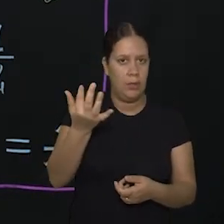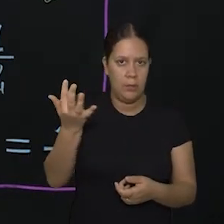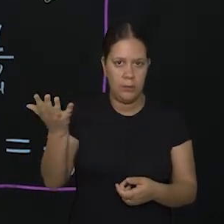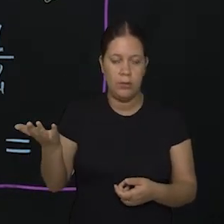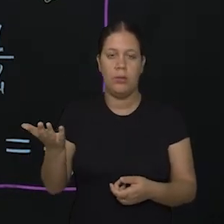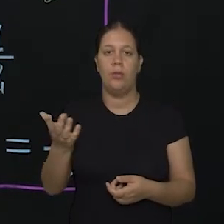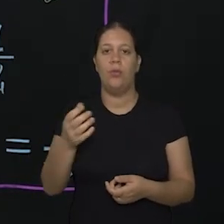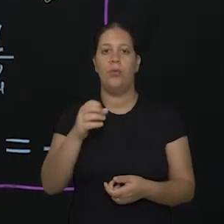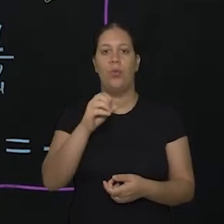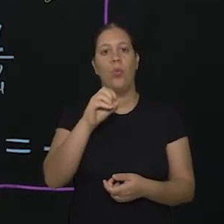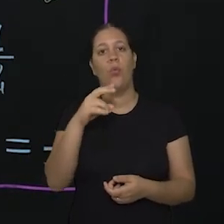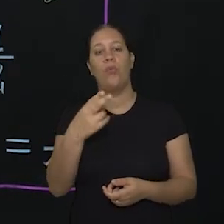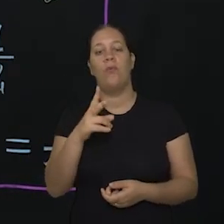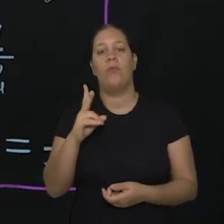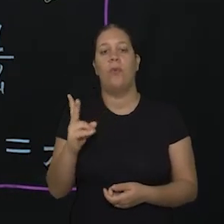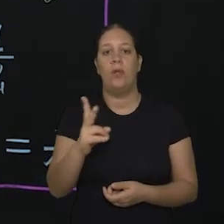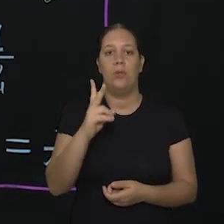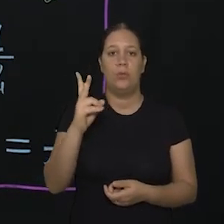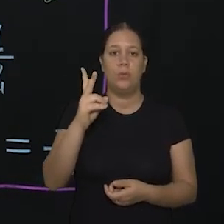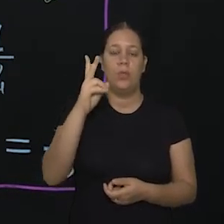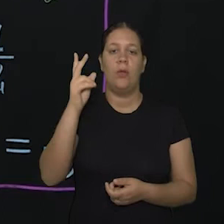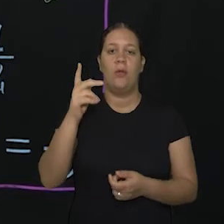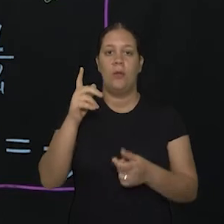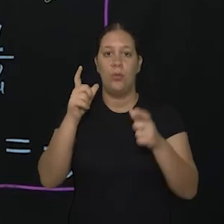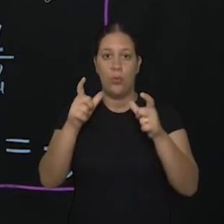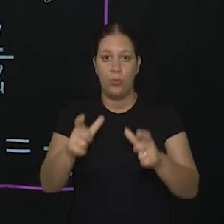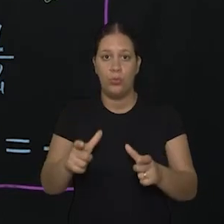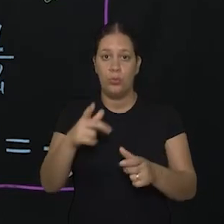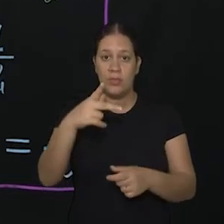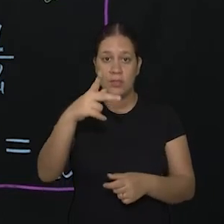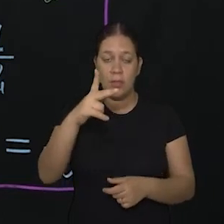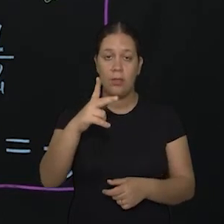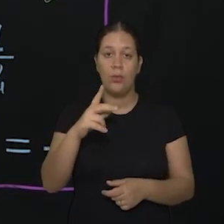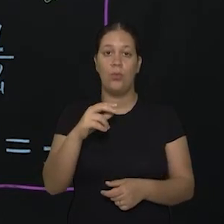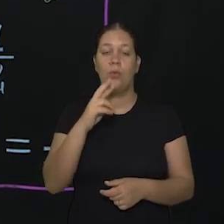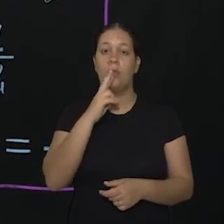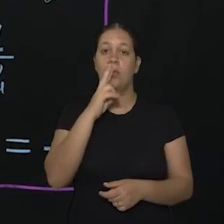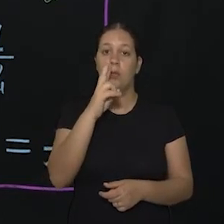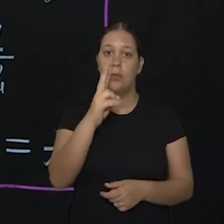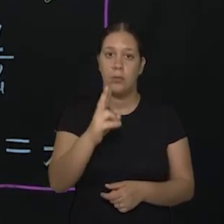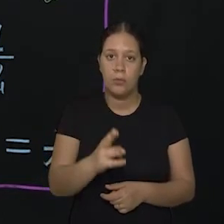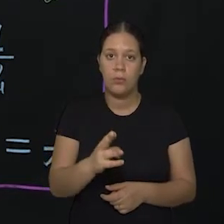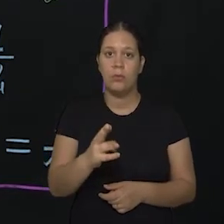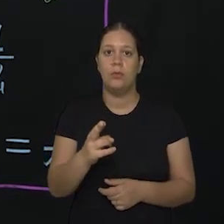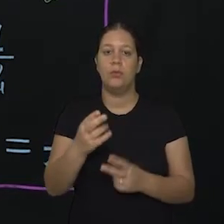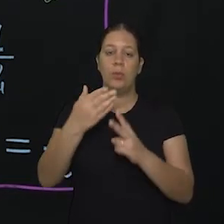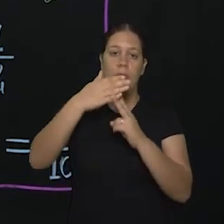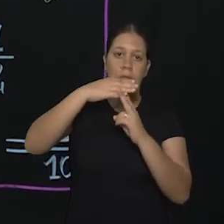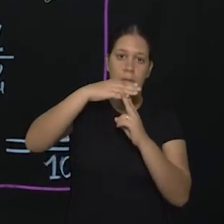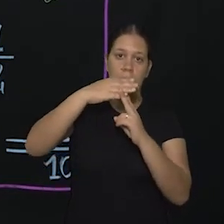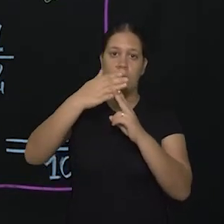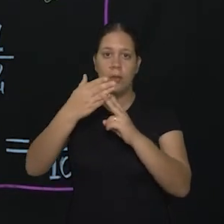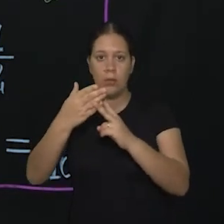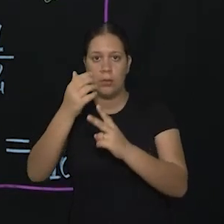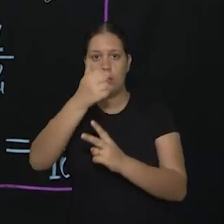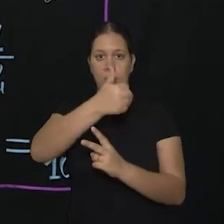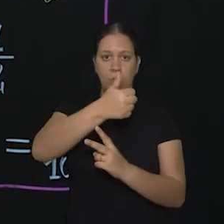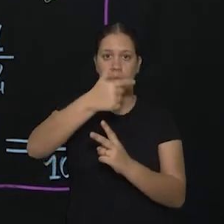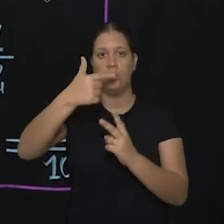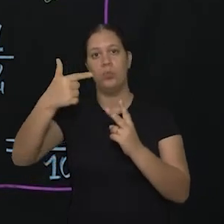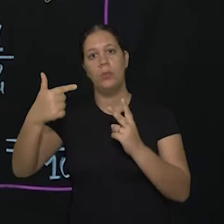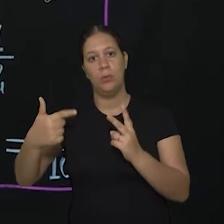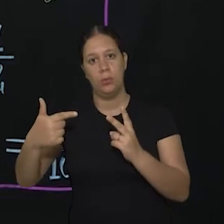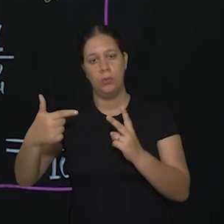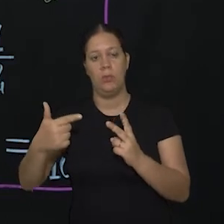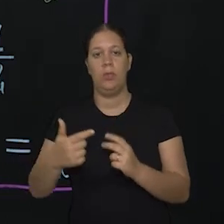quantidades ou podem representar valores onde o seu resultado esteja entre 1 e 2. Legal,